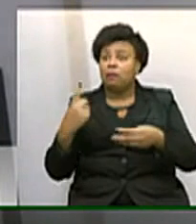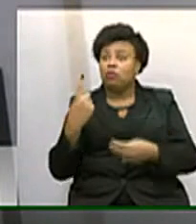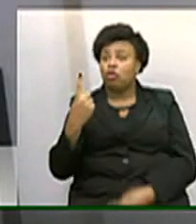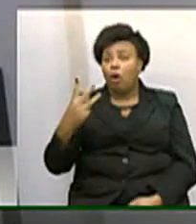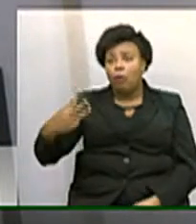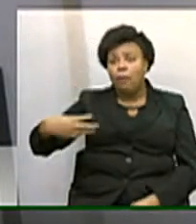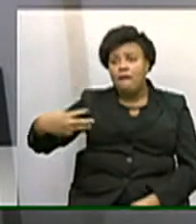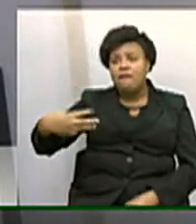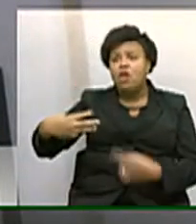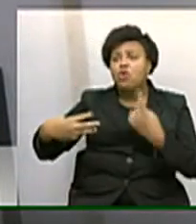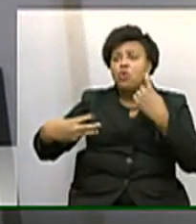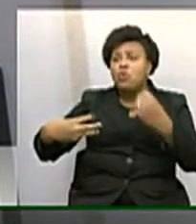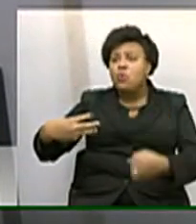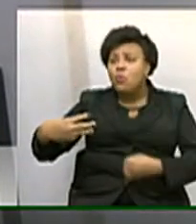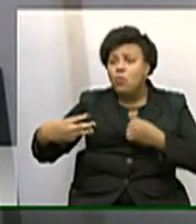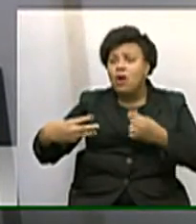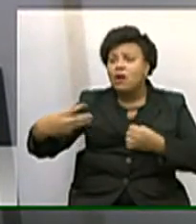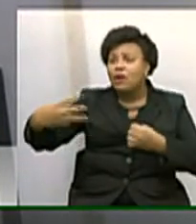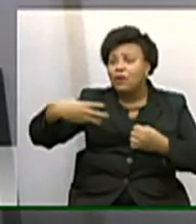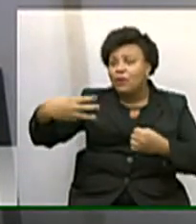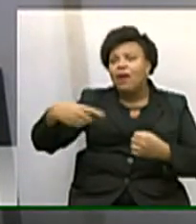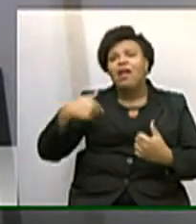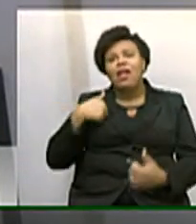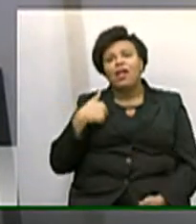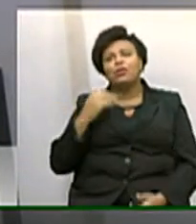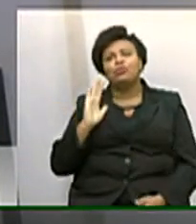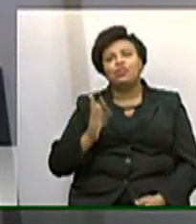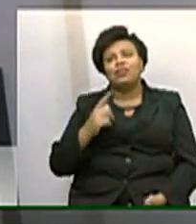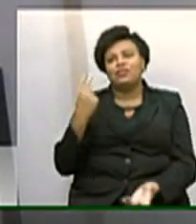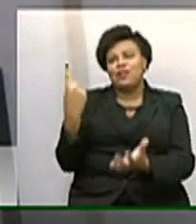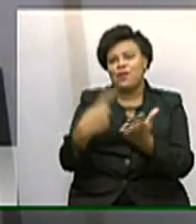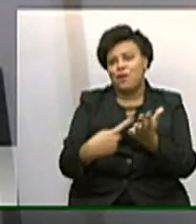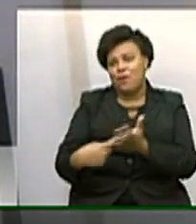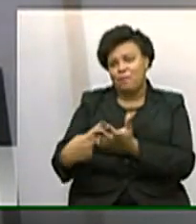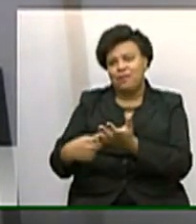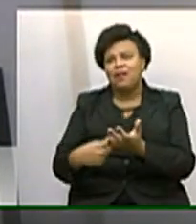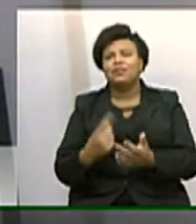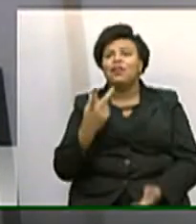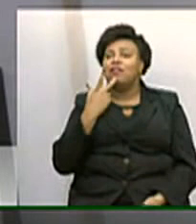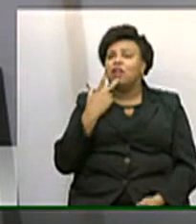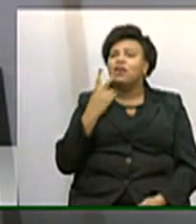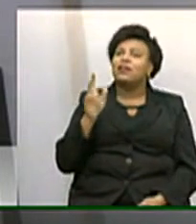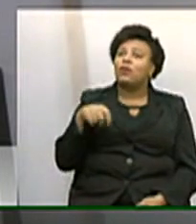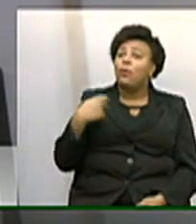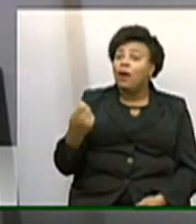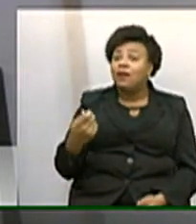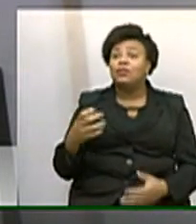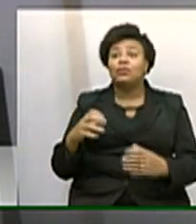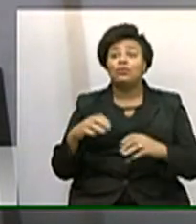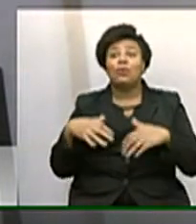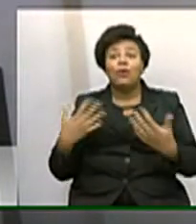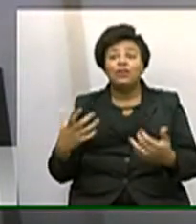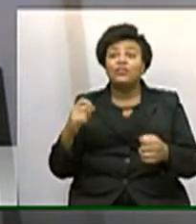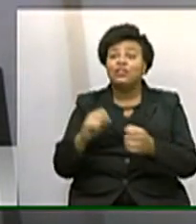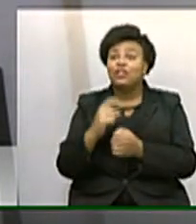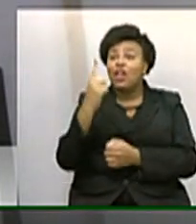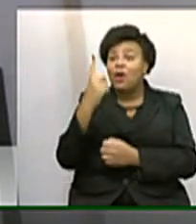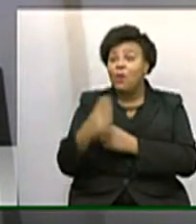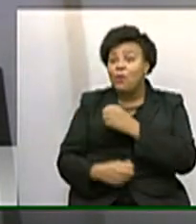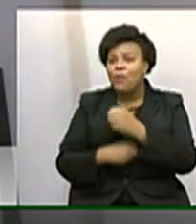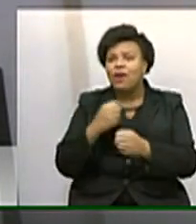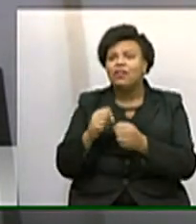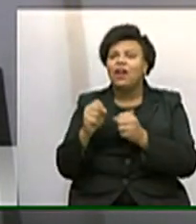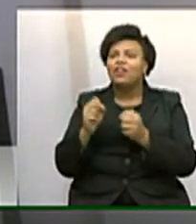ano. Já fez aniversário. Eu até tinha combinado com o pessoal, disse, vamos fazer o seguinte, quando completar um ano, vamos levar lá um bolo,